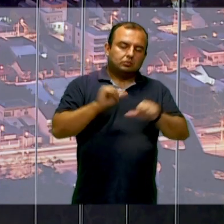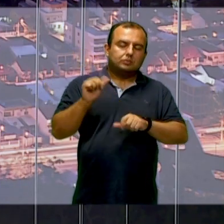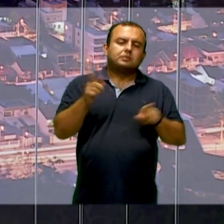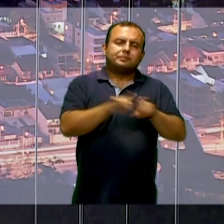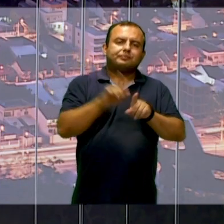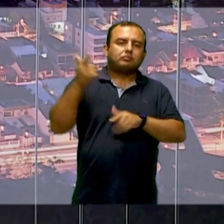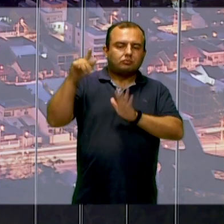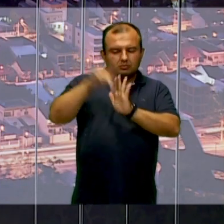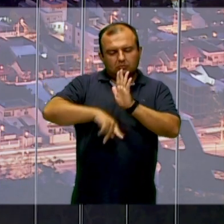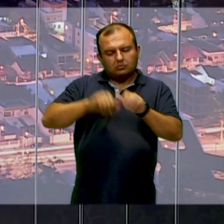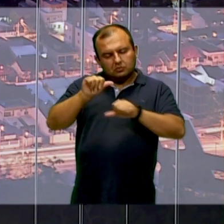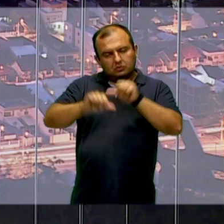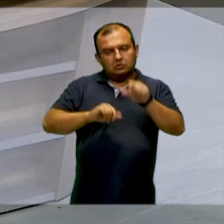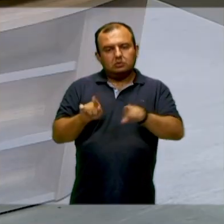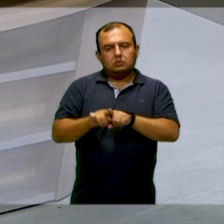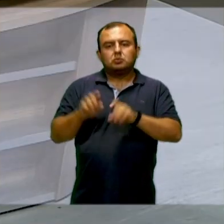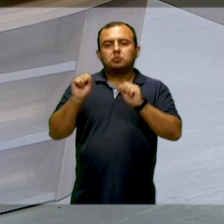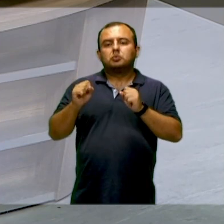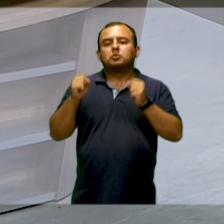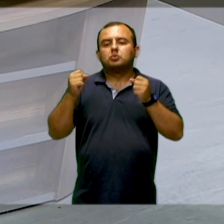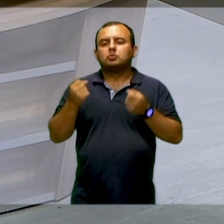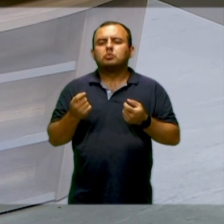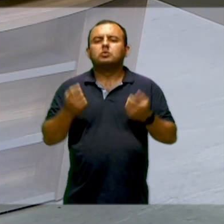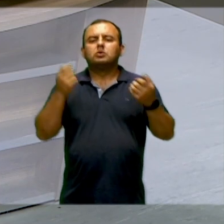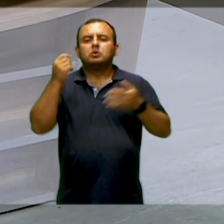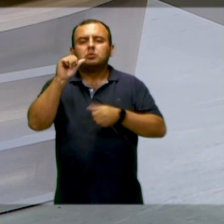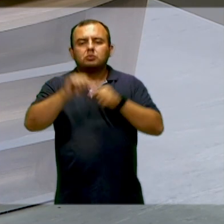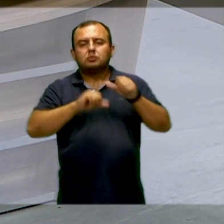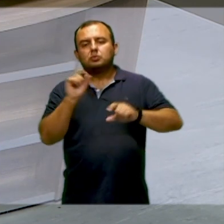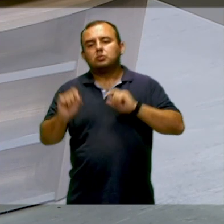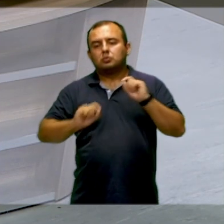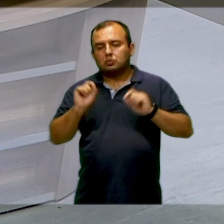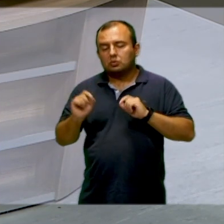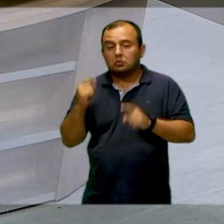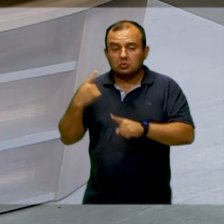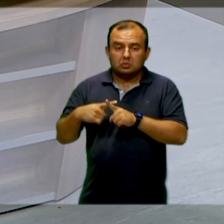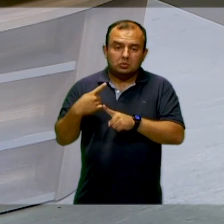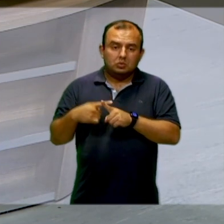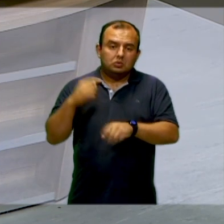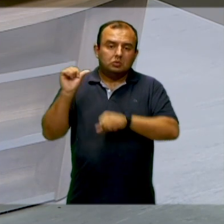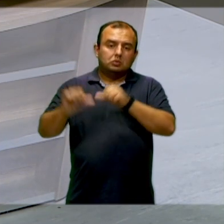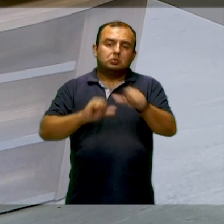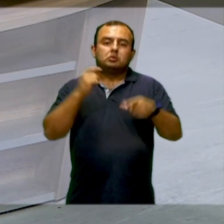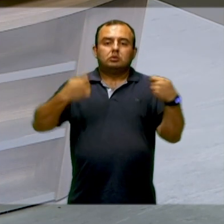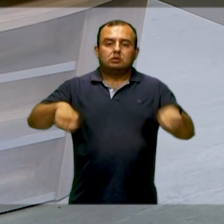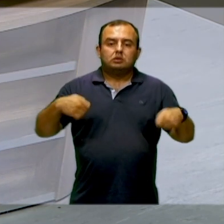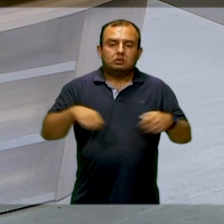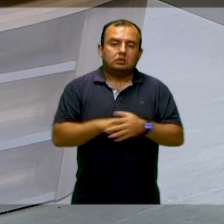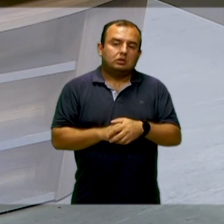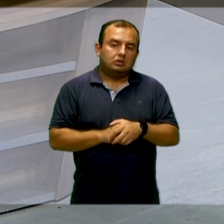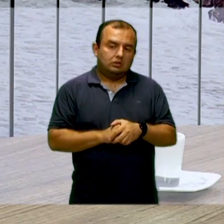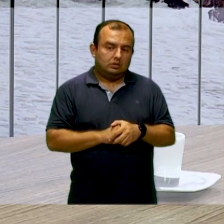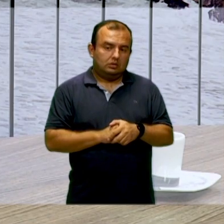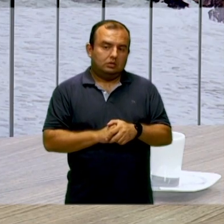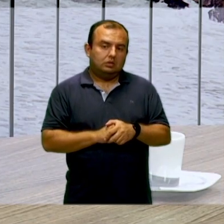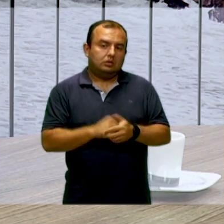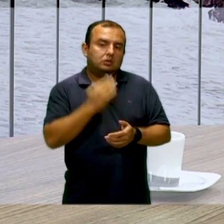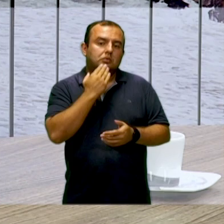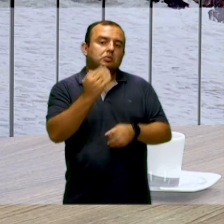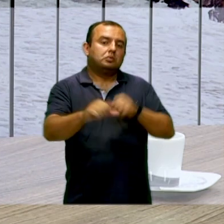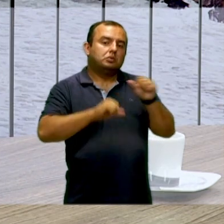modificações. Pode me dizer quais foram essas modificações e por que elas foram necessárias? O pedido